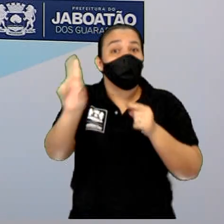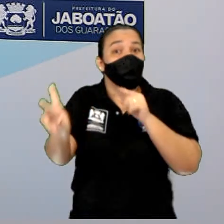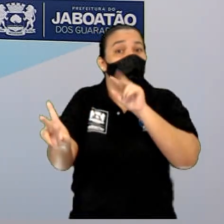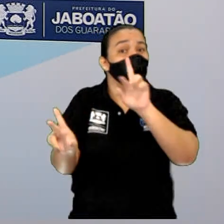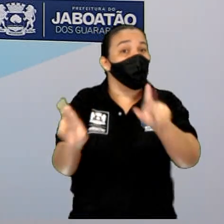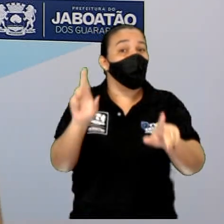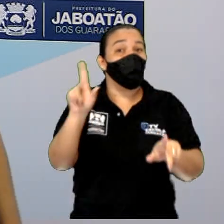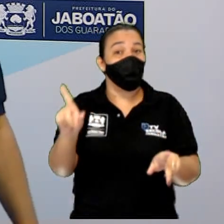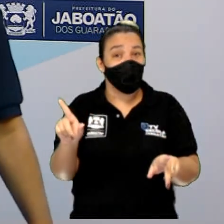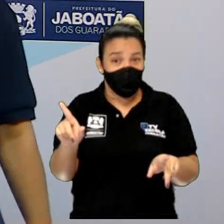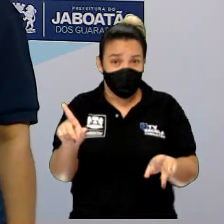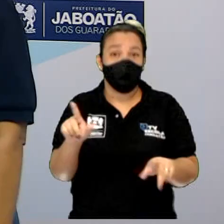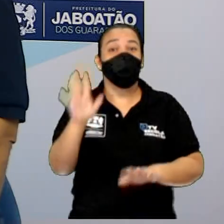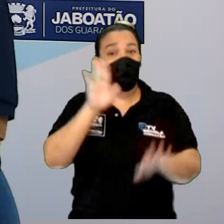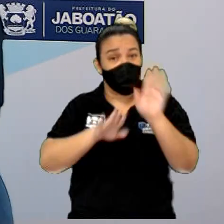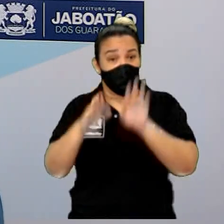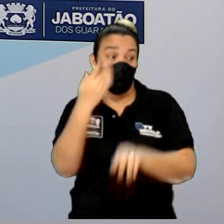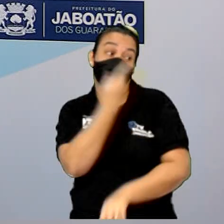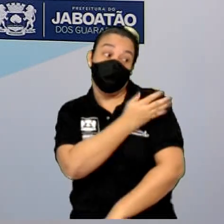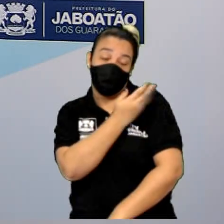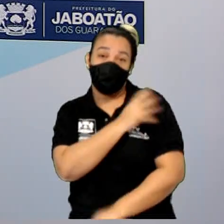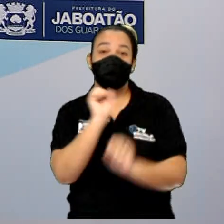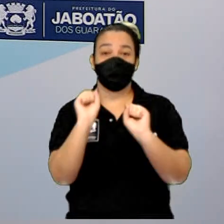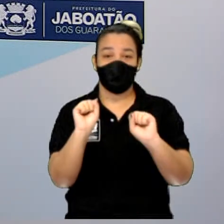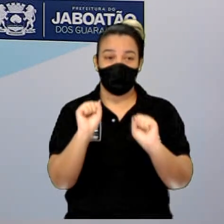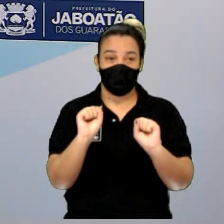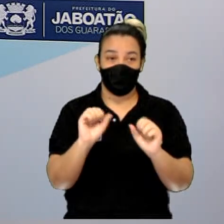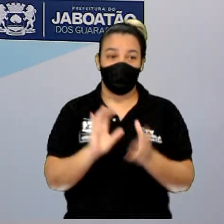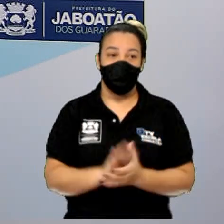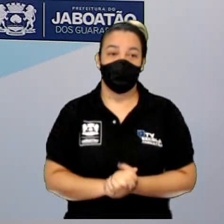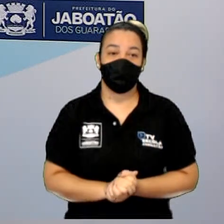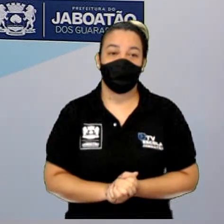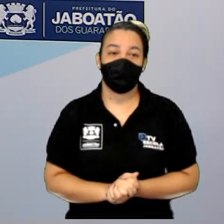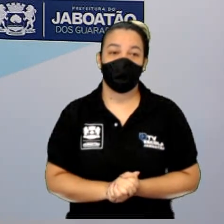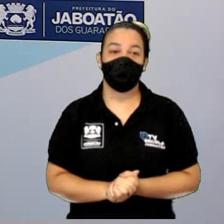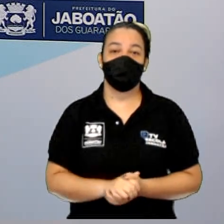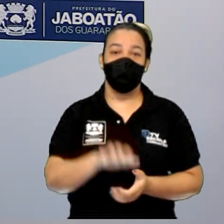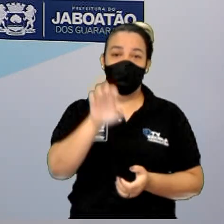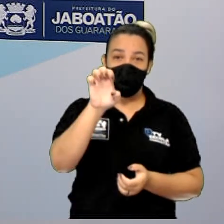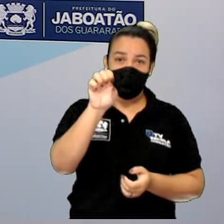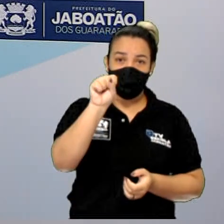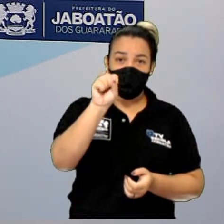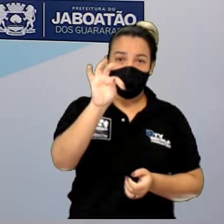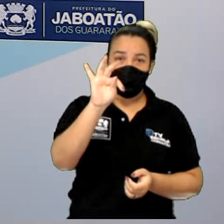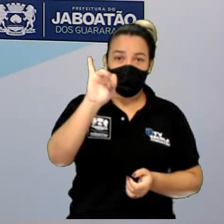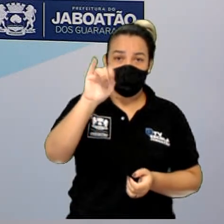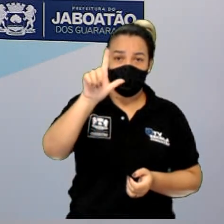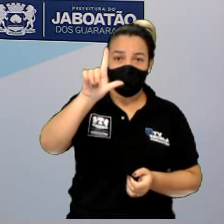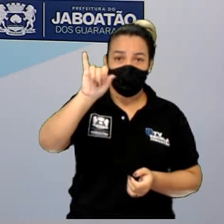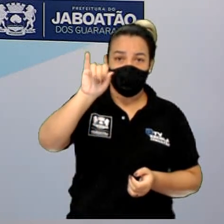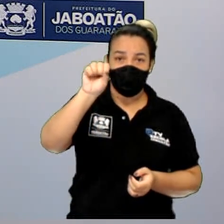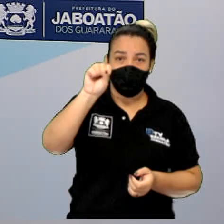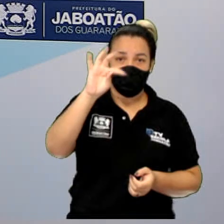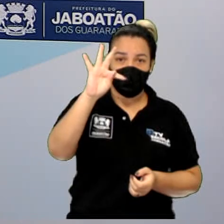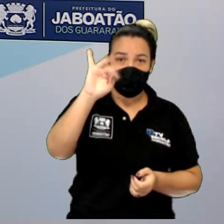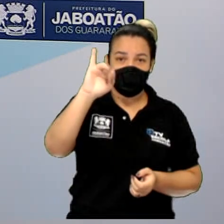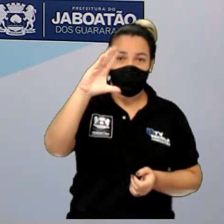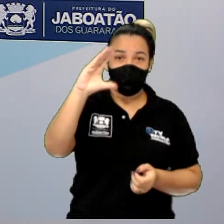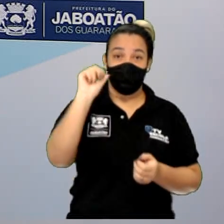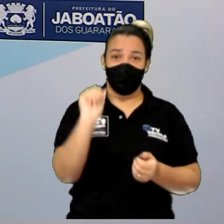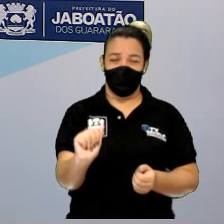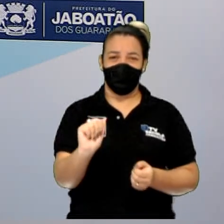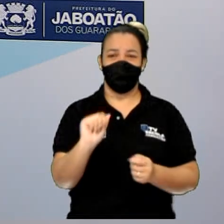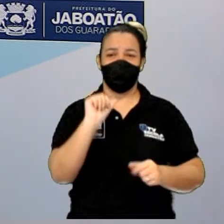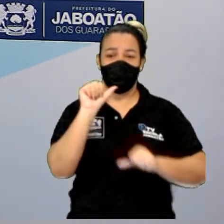questão do preconceito linguístico. A estilística são as mudanças da língua de acordo com o grau de formalidade,